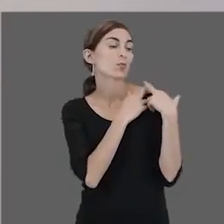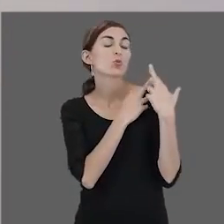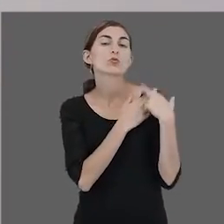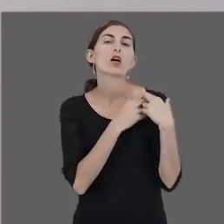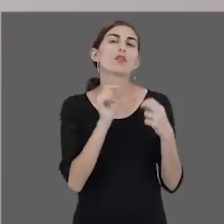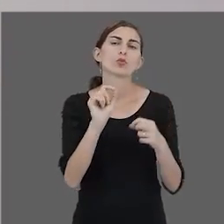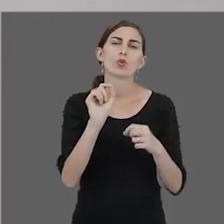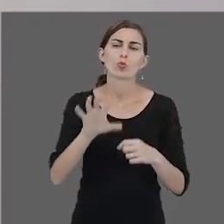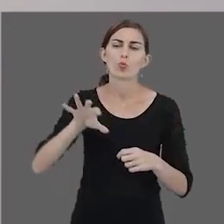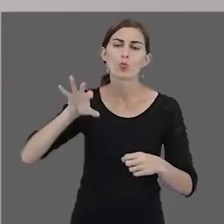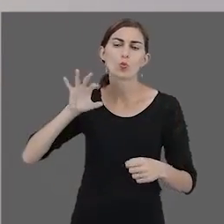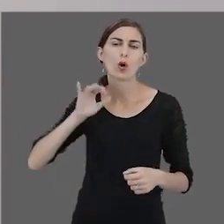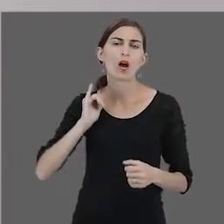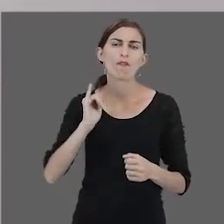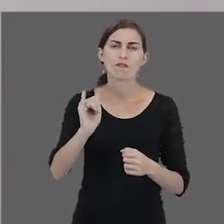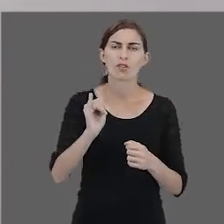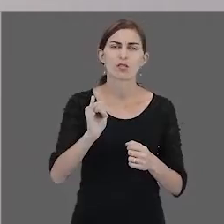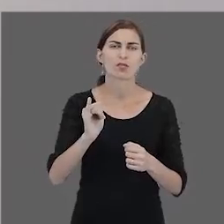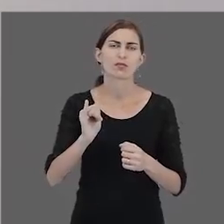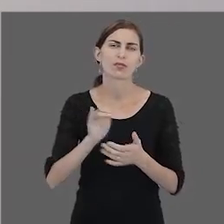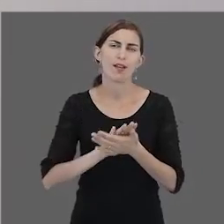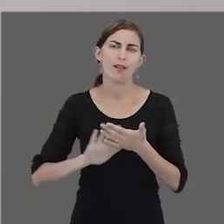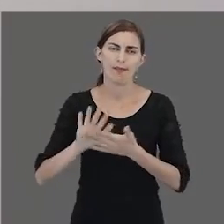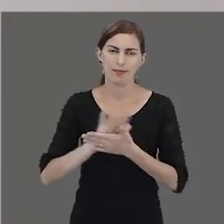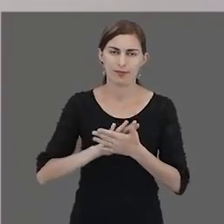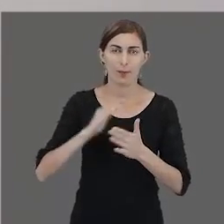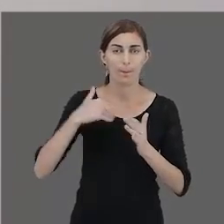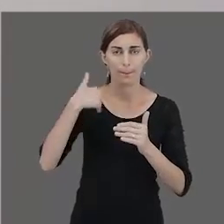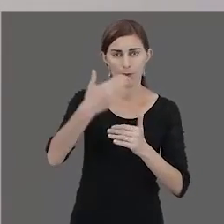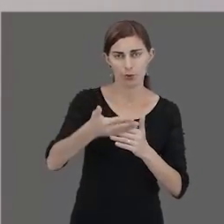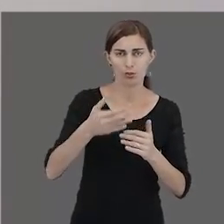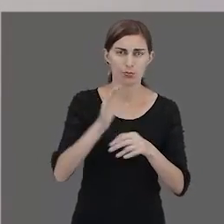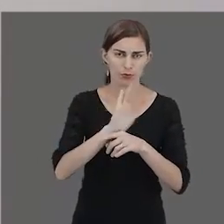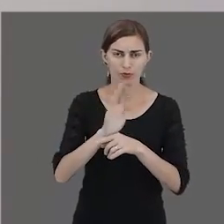da omissão do dever de prestar conta. No próximo vídeo